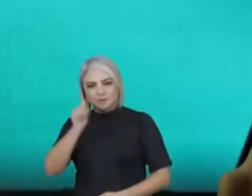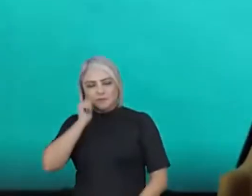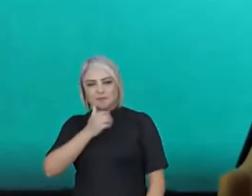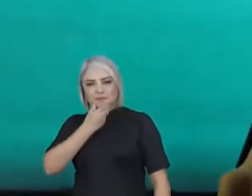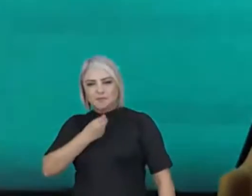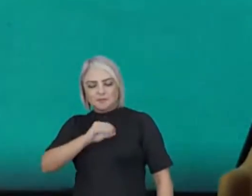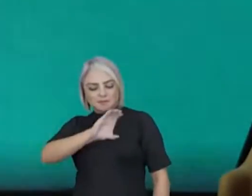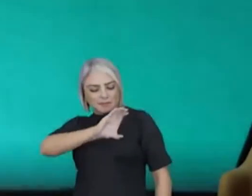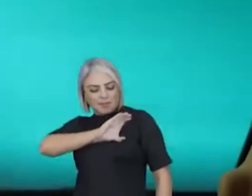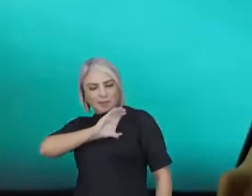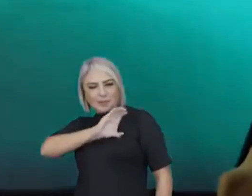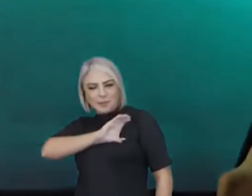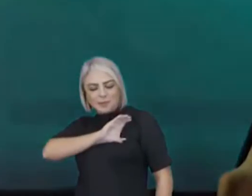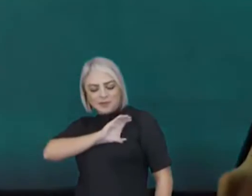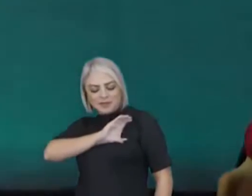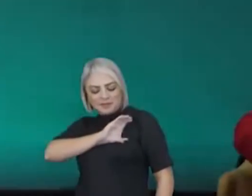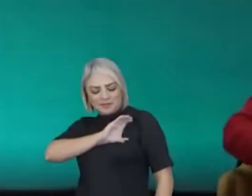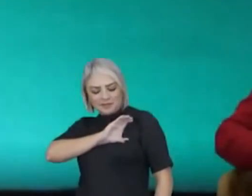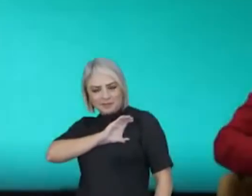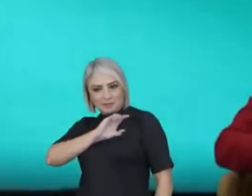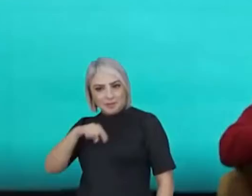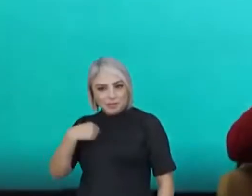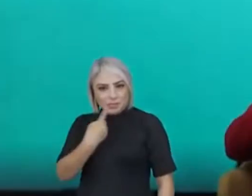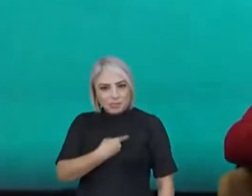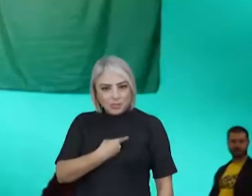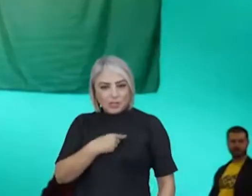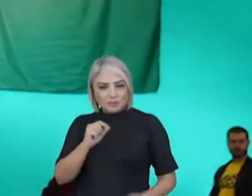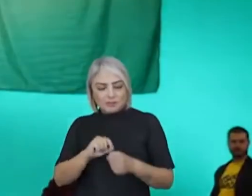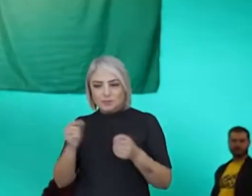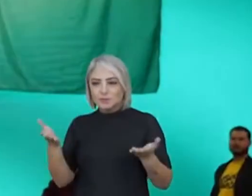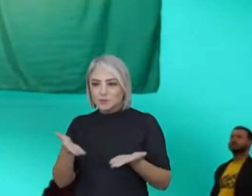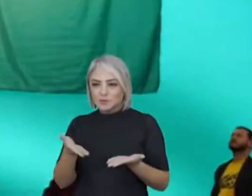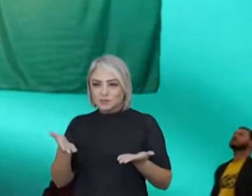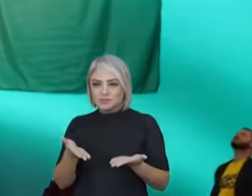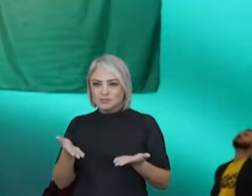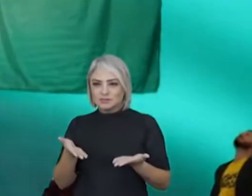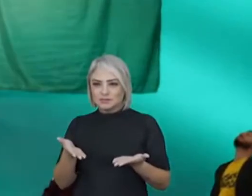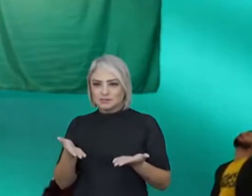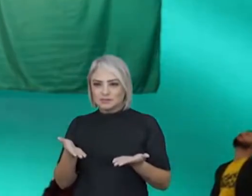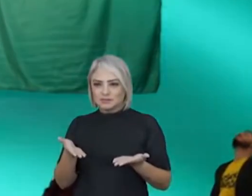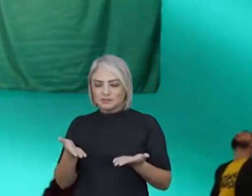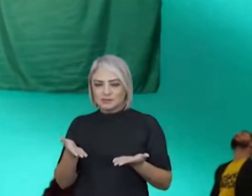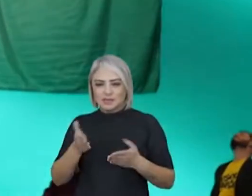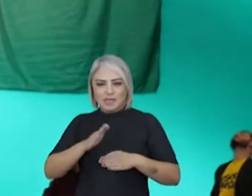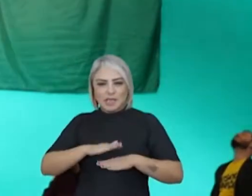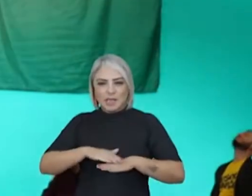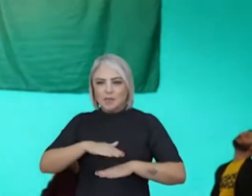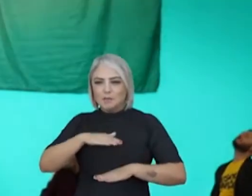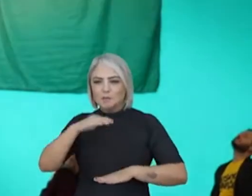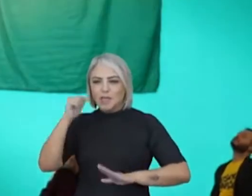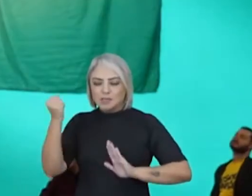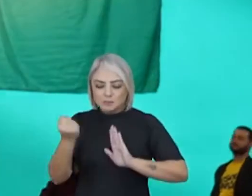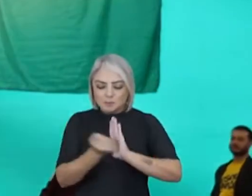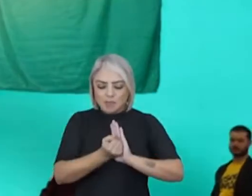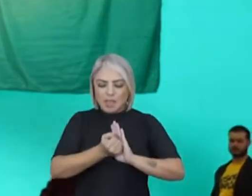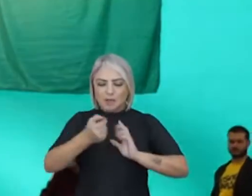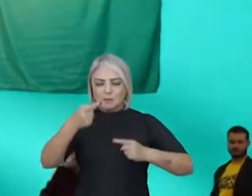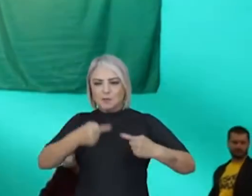companheiro e o que nós estamos fazendo aqui hoje é mais que o mapa político